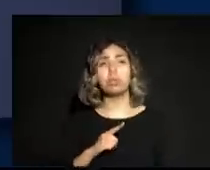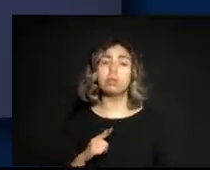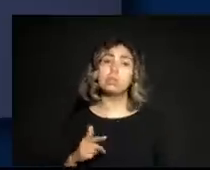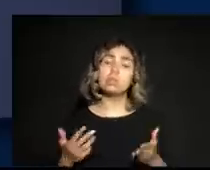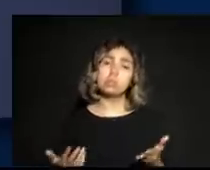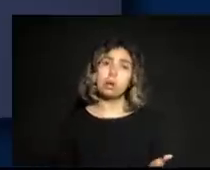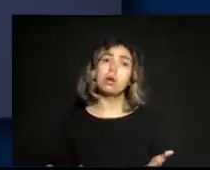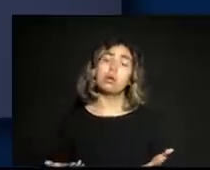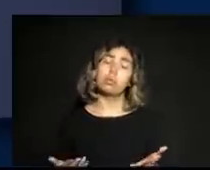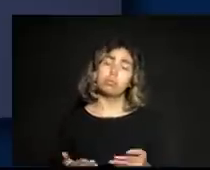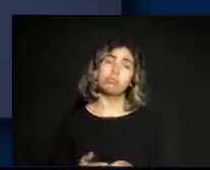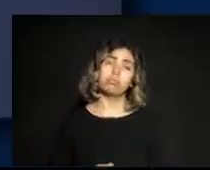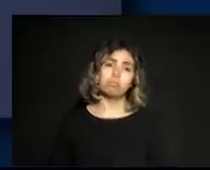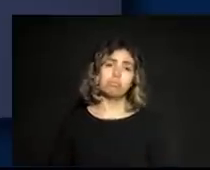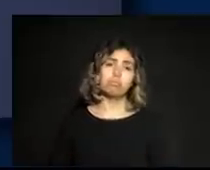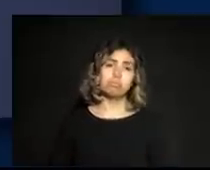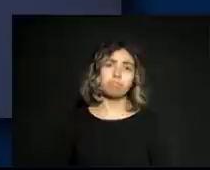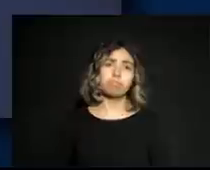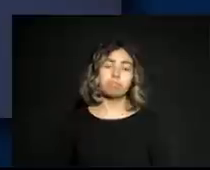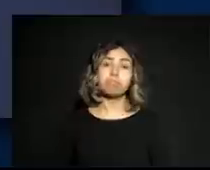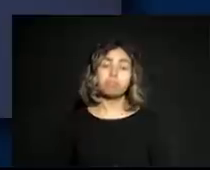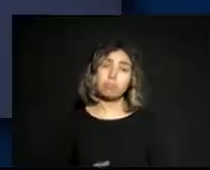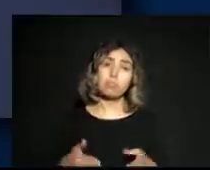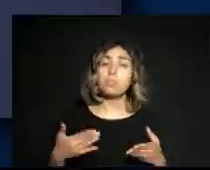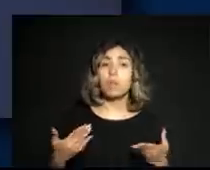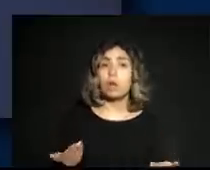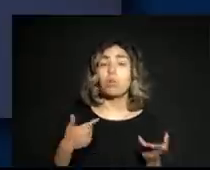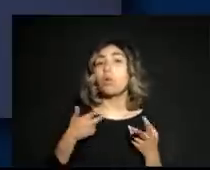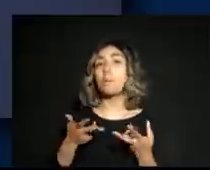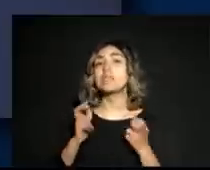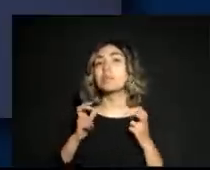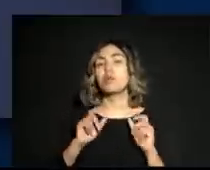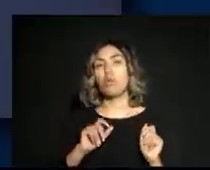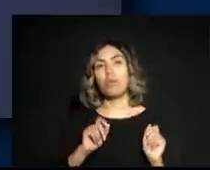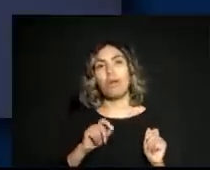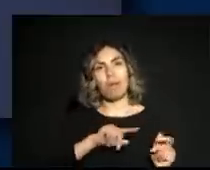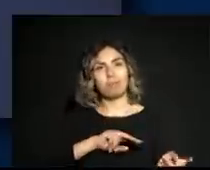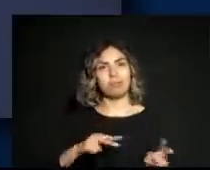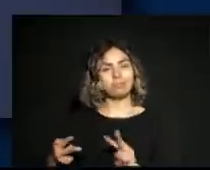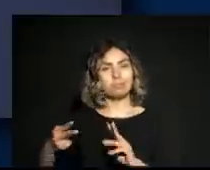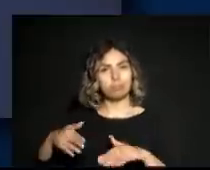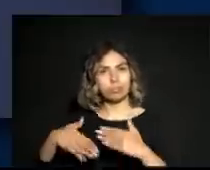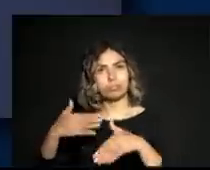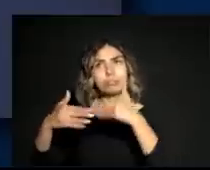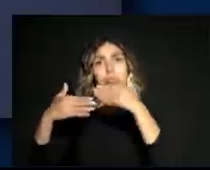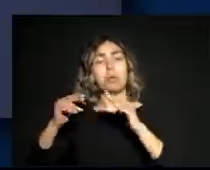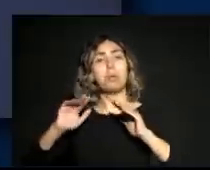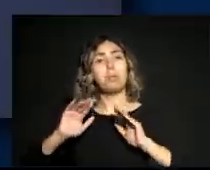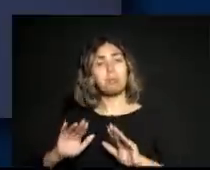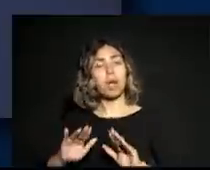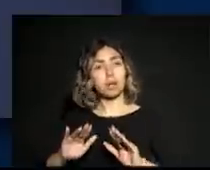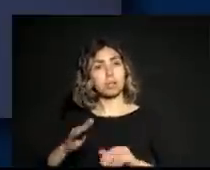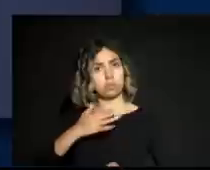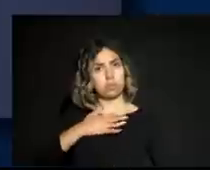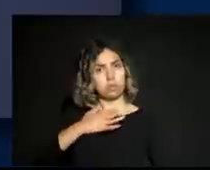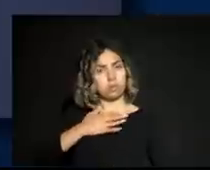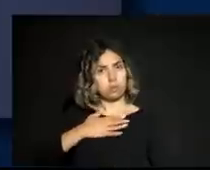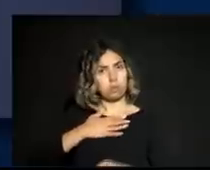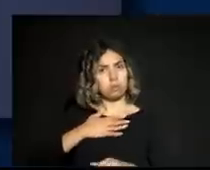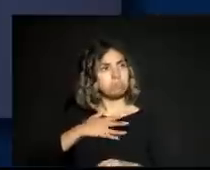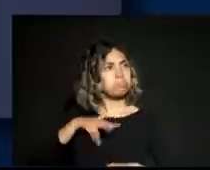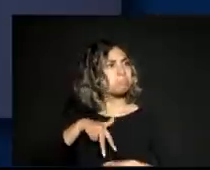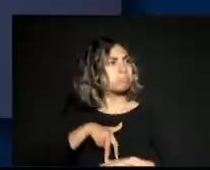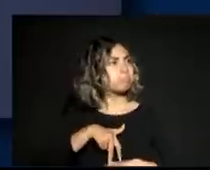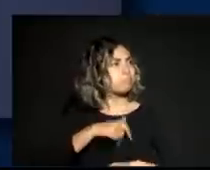a gente como a gente desse mercado é nós como a gente desse mercado vemos